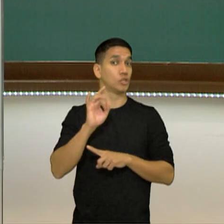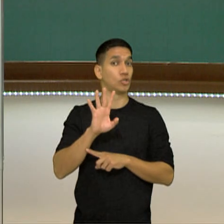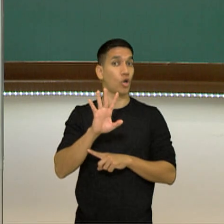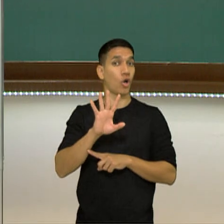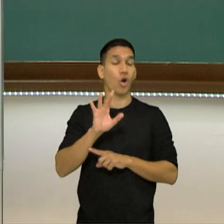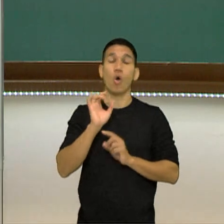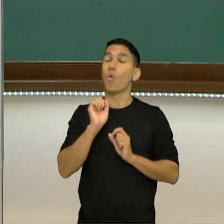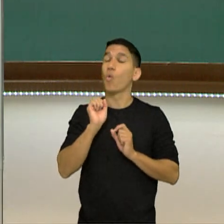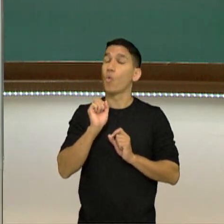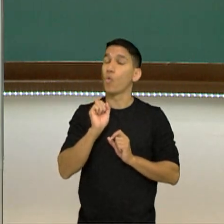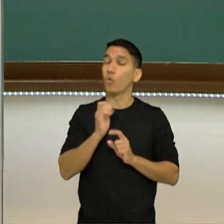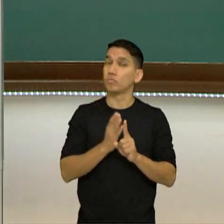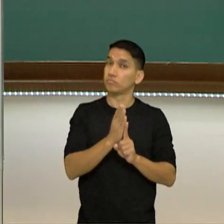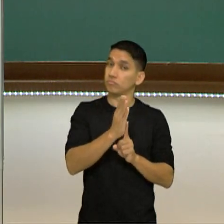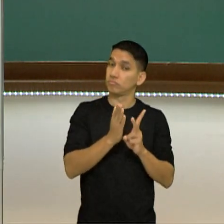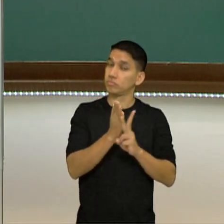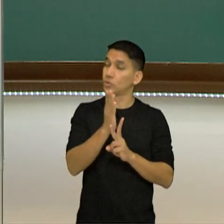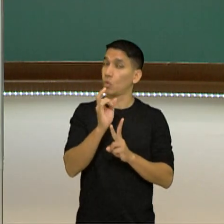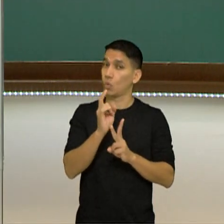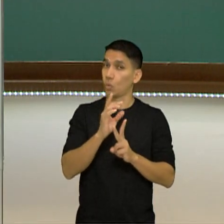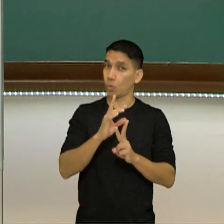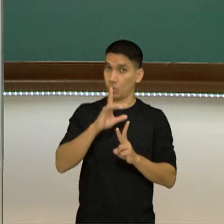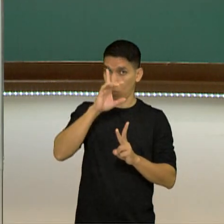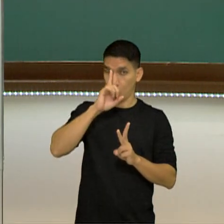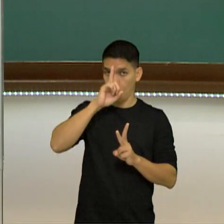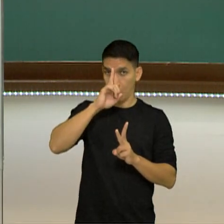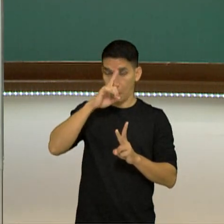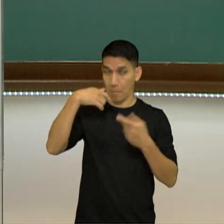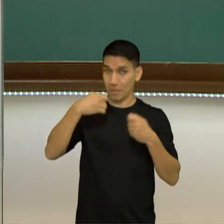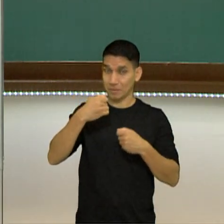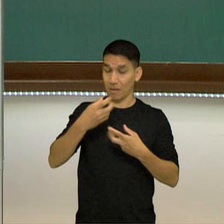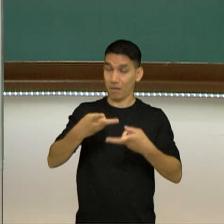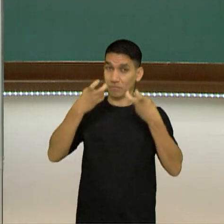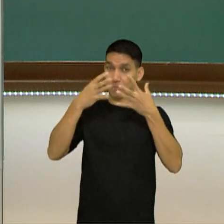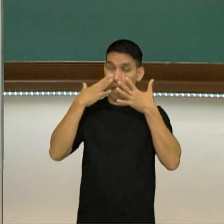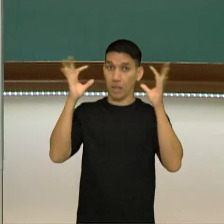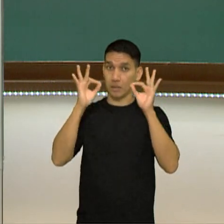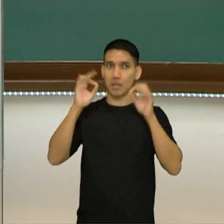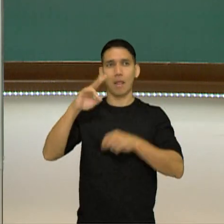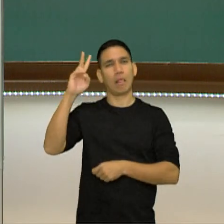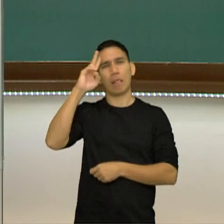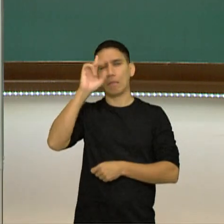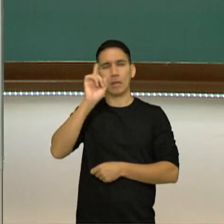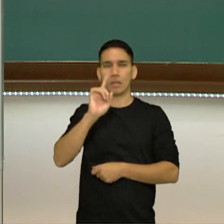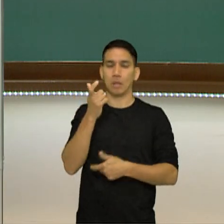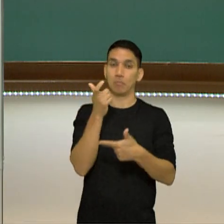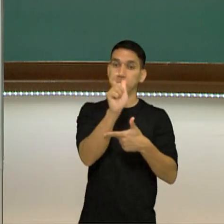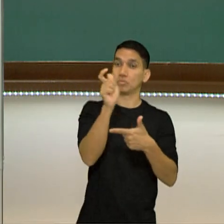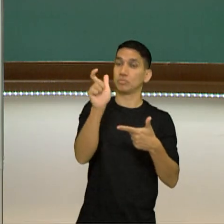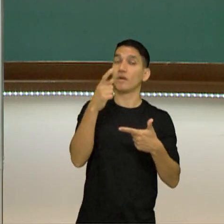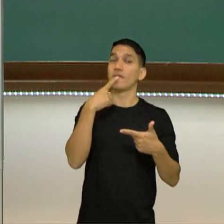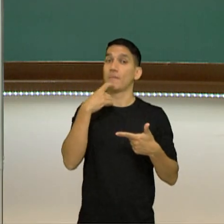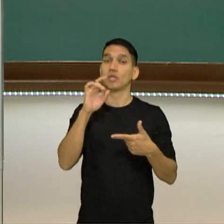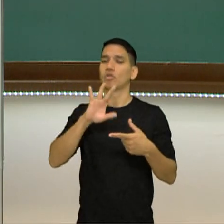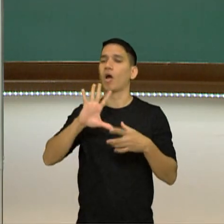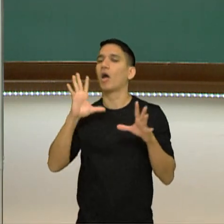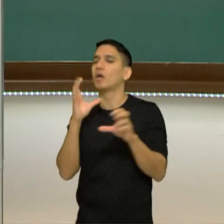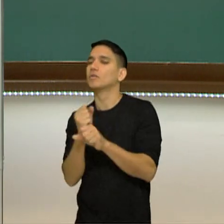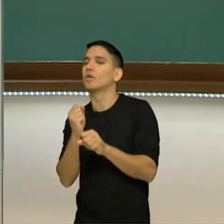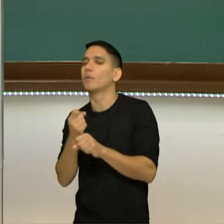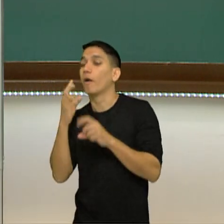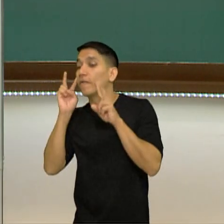riscos que você pode primeiro risco não lembrar dessas partes que eu destaquei em vermelho somar só o que você tá vendo o